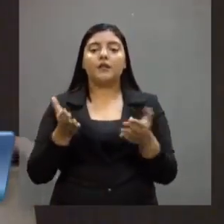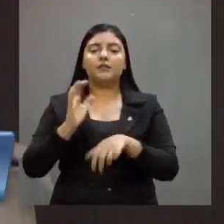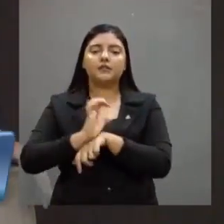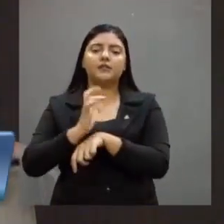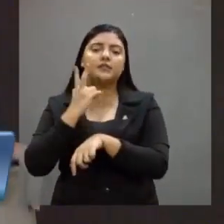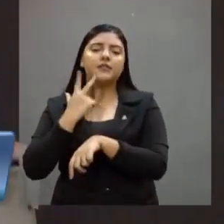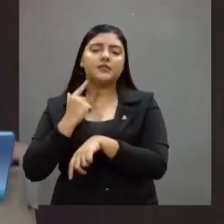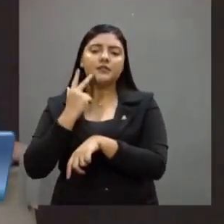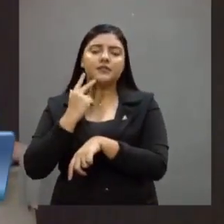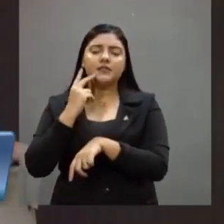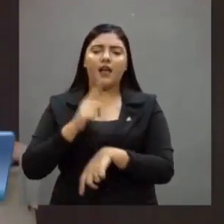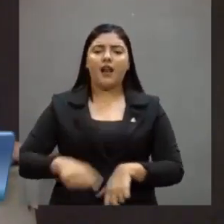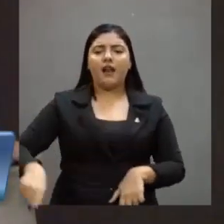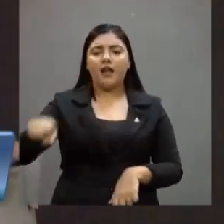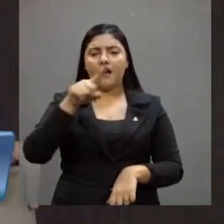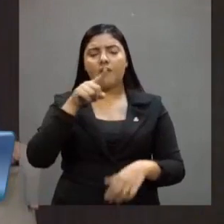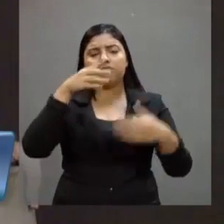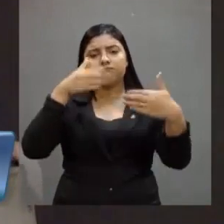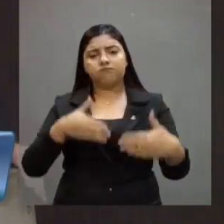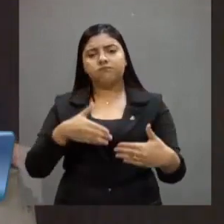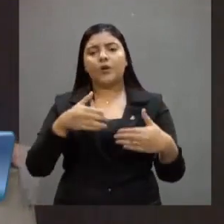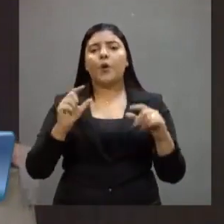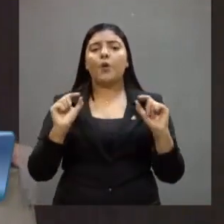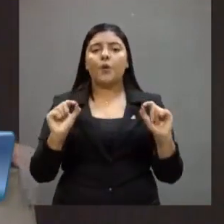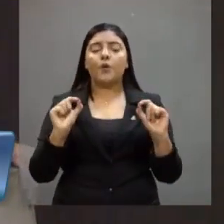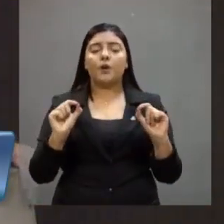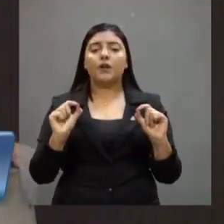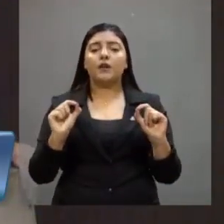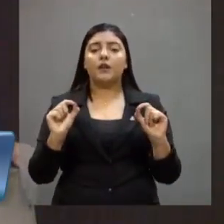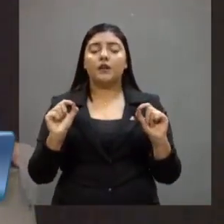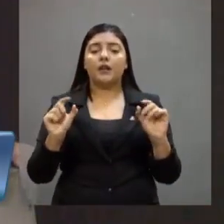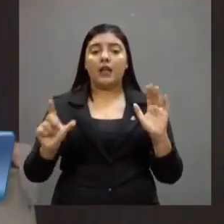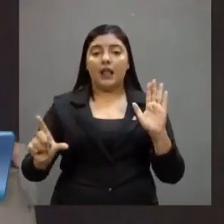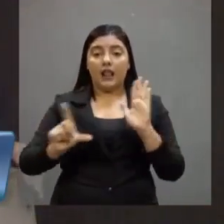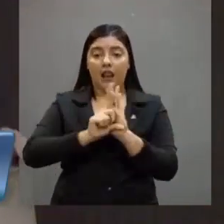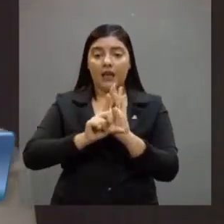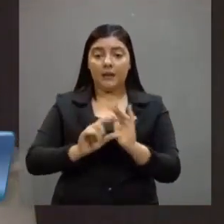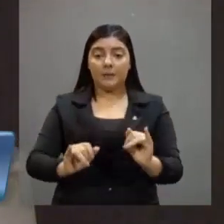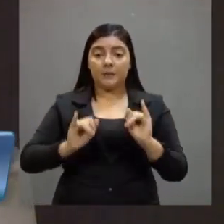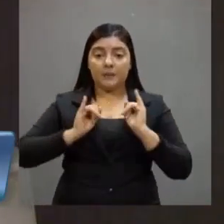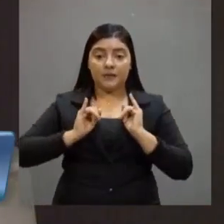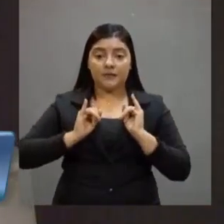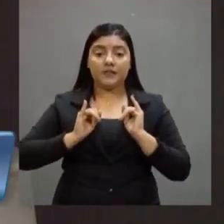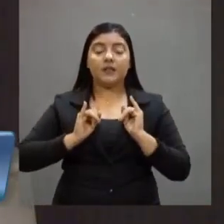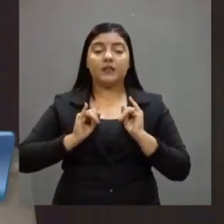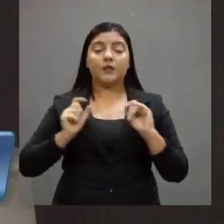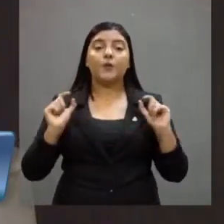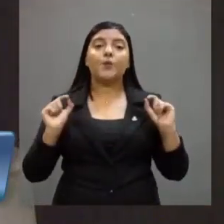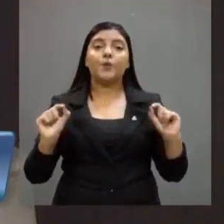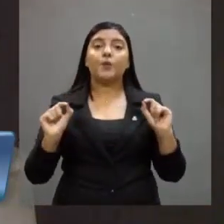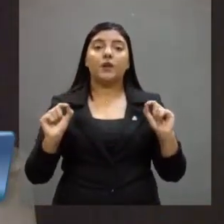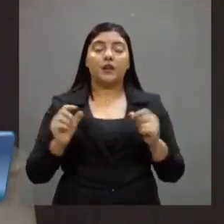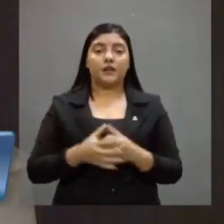cearenses e às cearenses sobre esse pacote de reforma da Previdência que